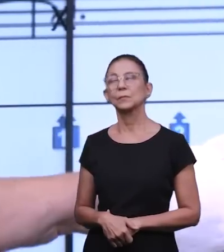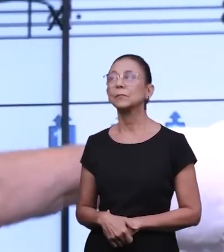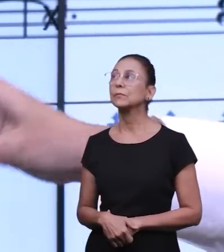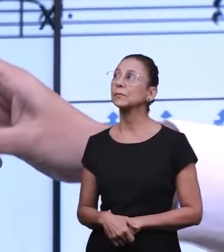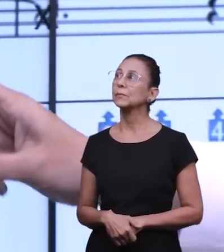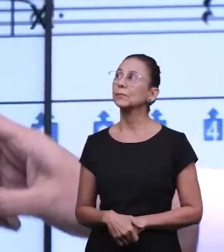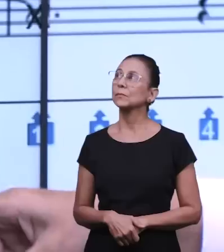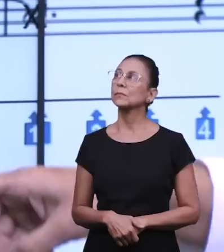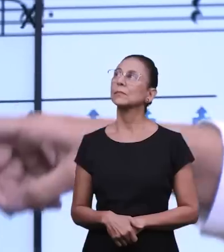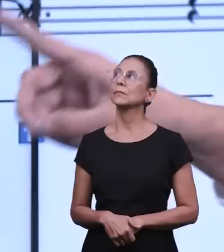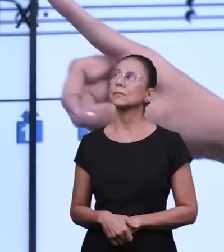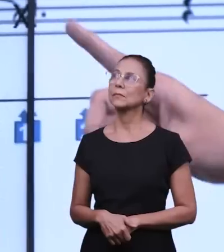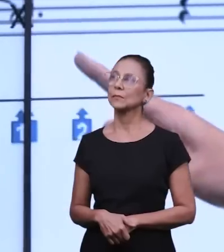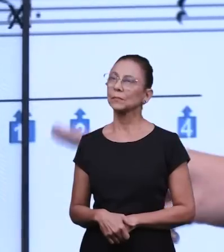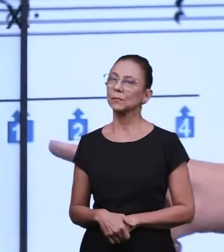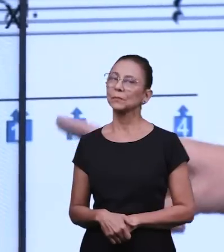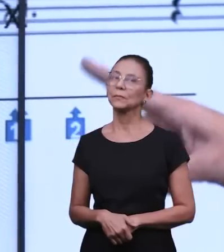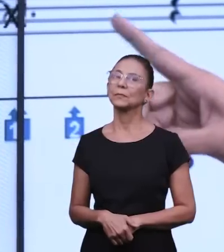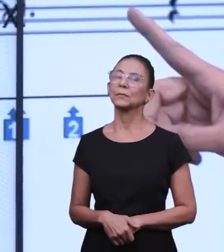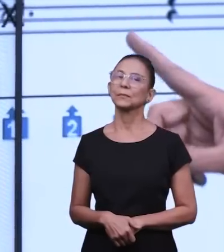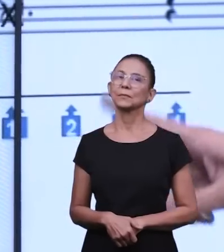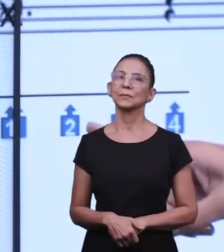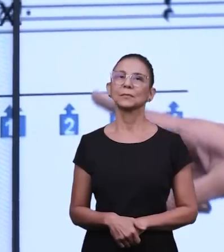Dó, Si, Dó,